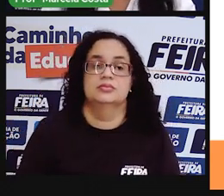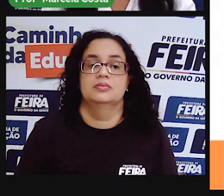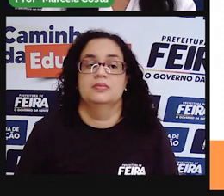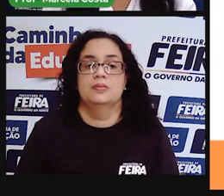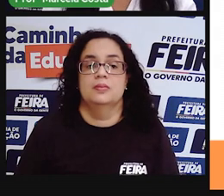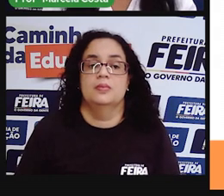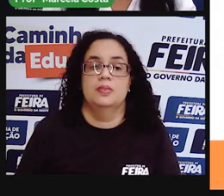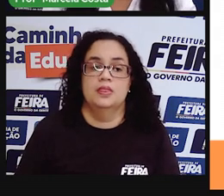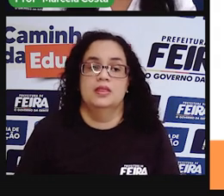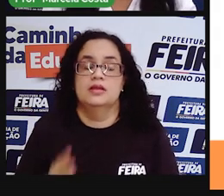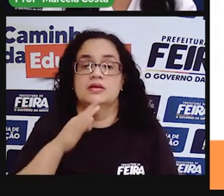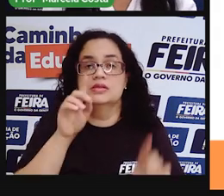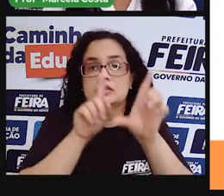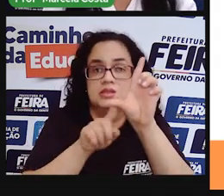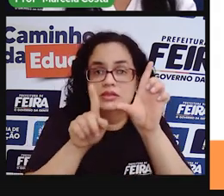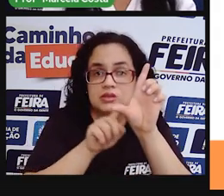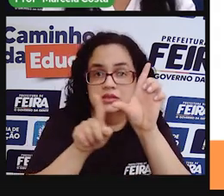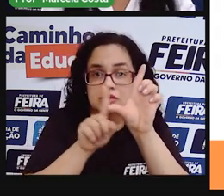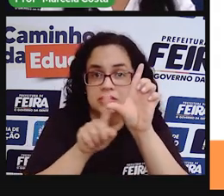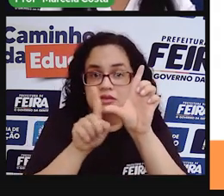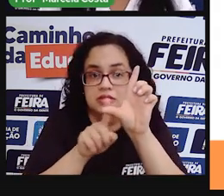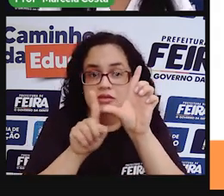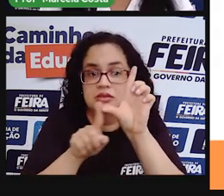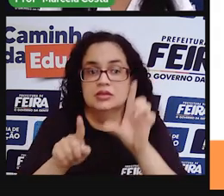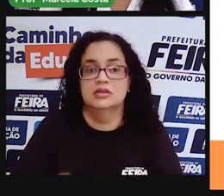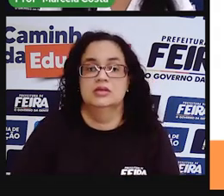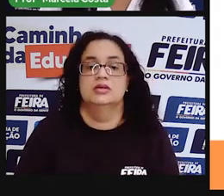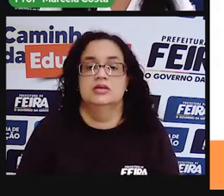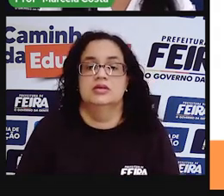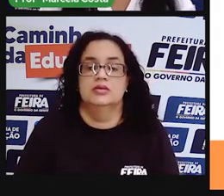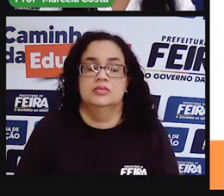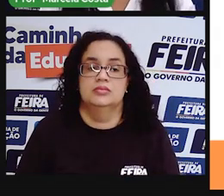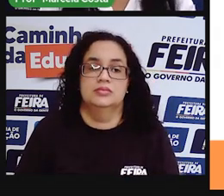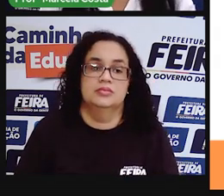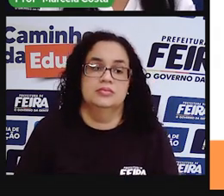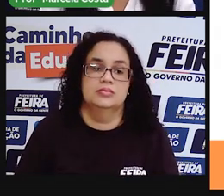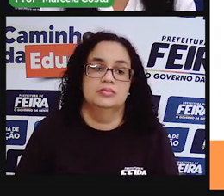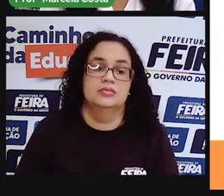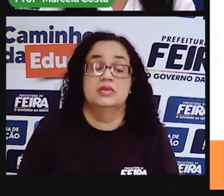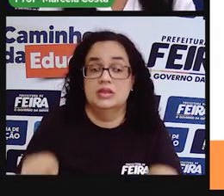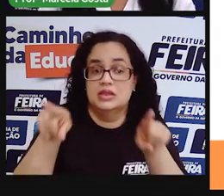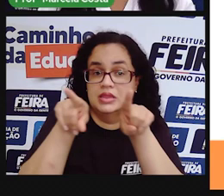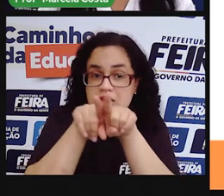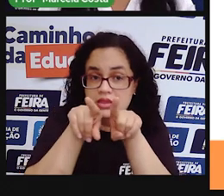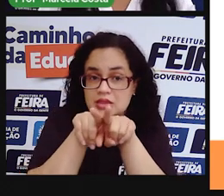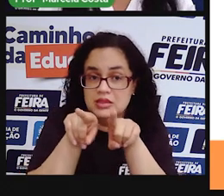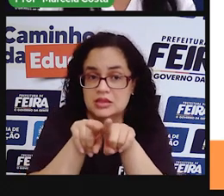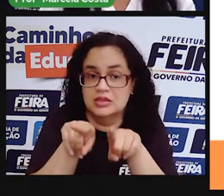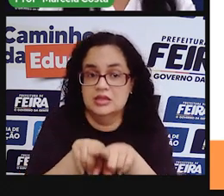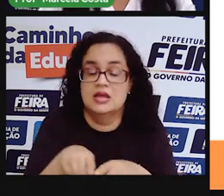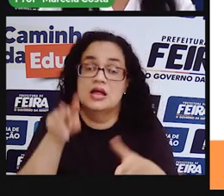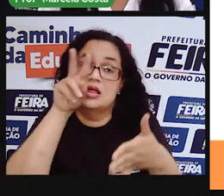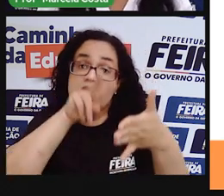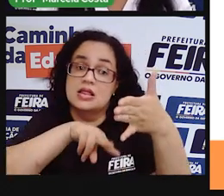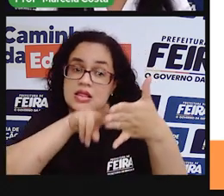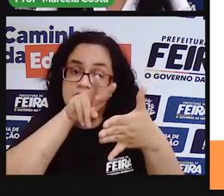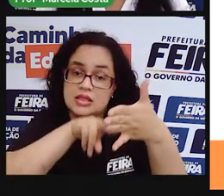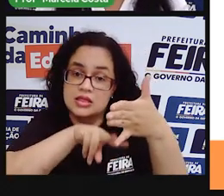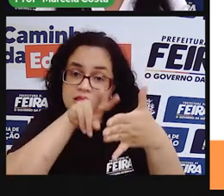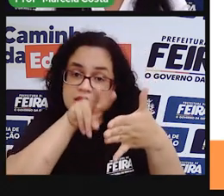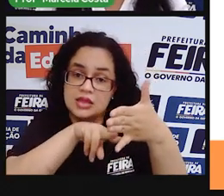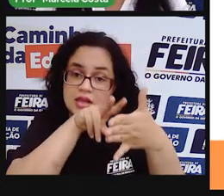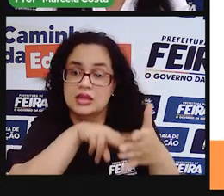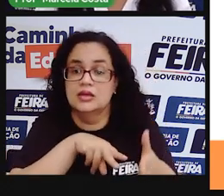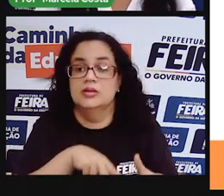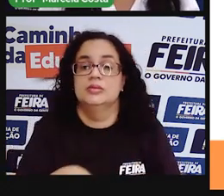recorrer às letras, né, do alfabeto para escrever. Também quando você vai ler, escrever mensagem no